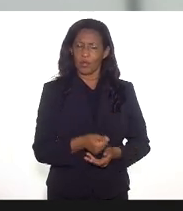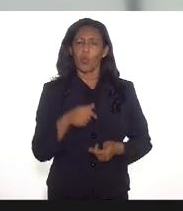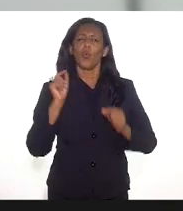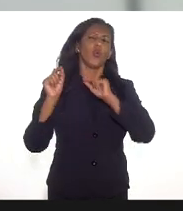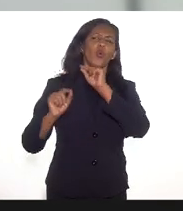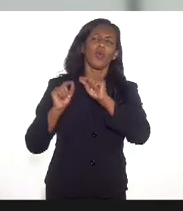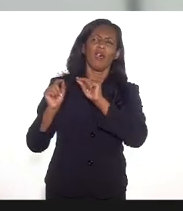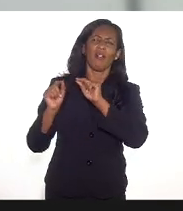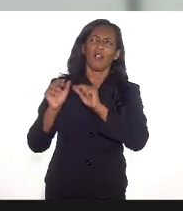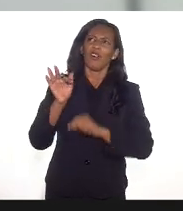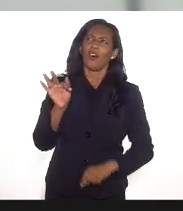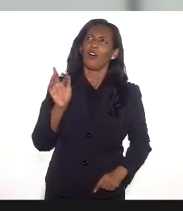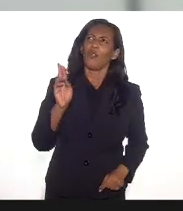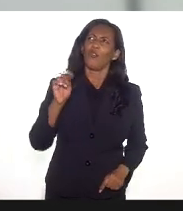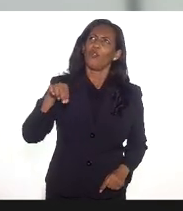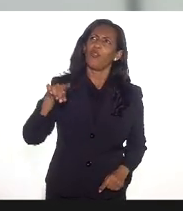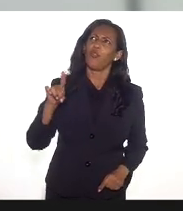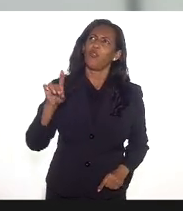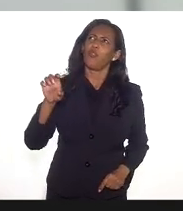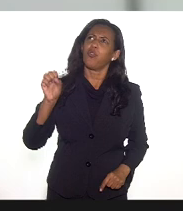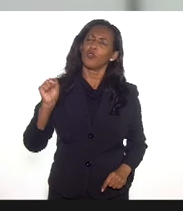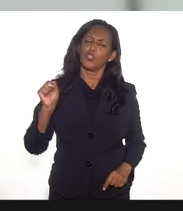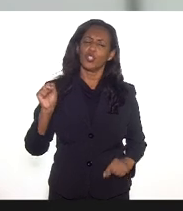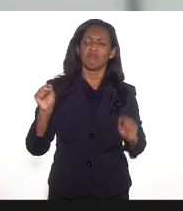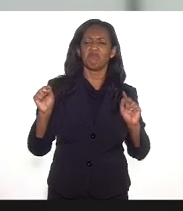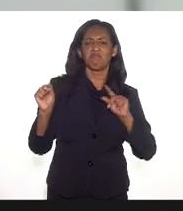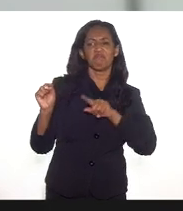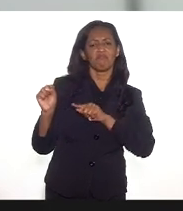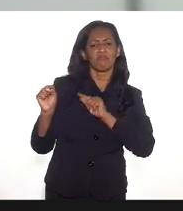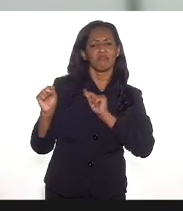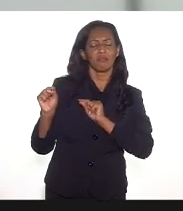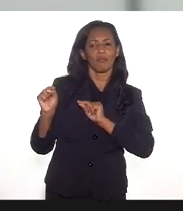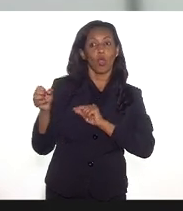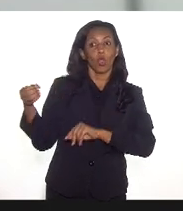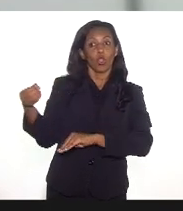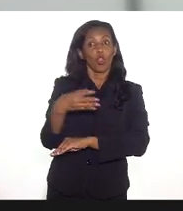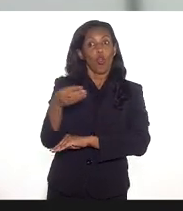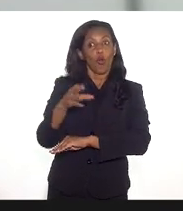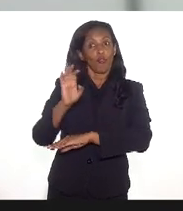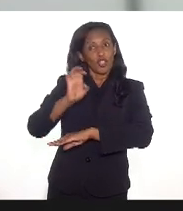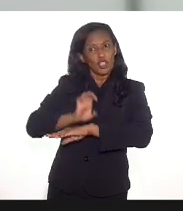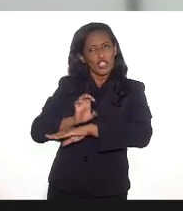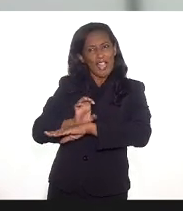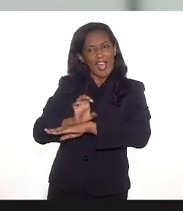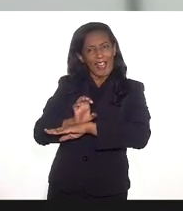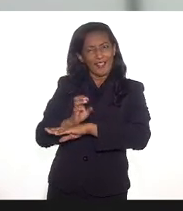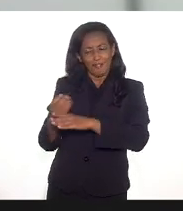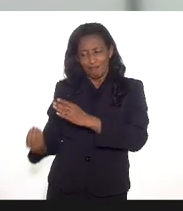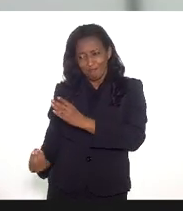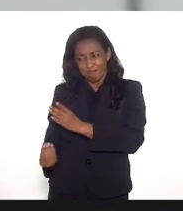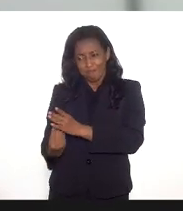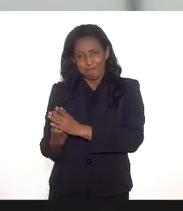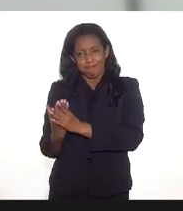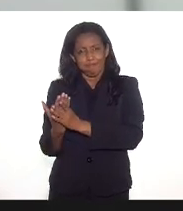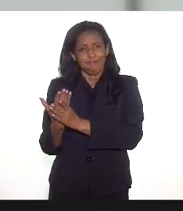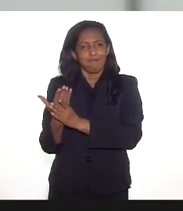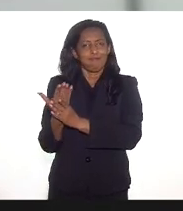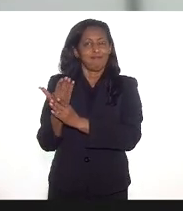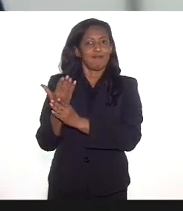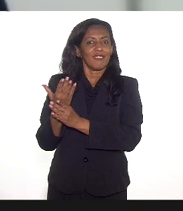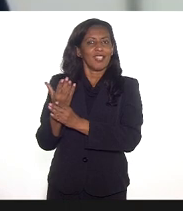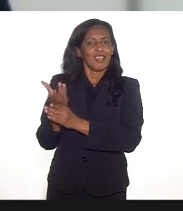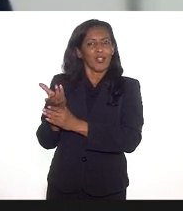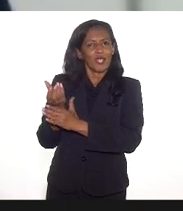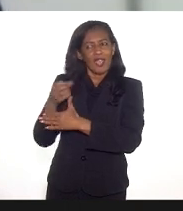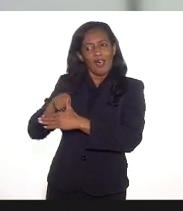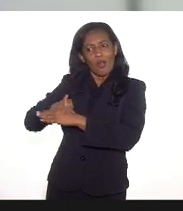FUNDES? FUNDES visava, nesse novo Estado que nascia, acumular recursos